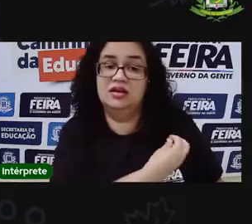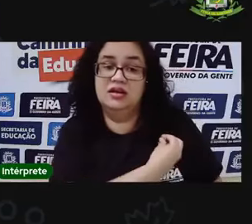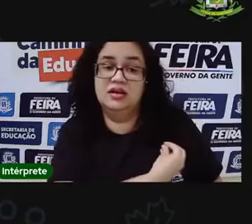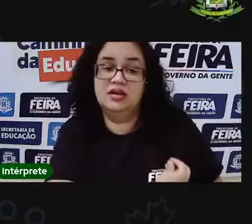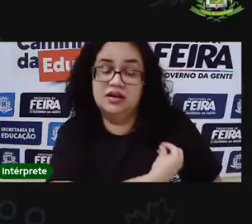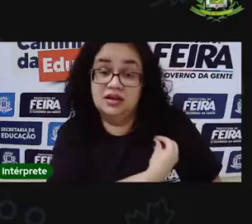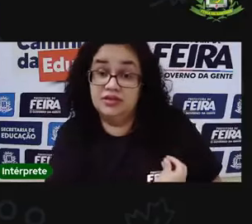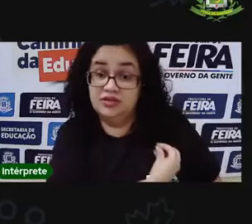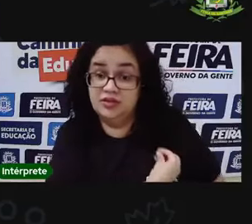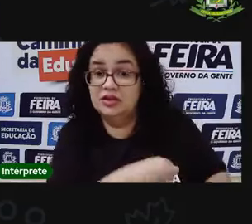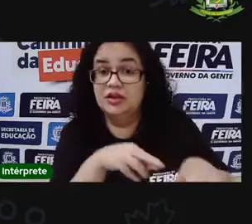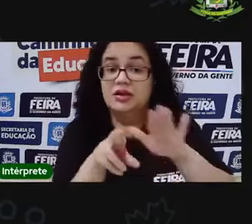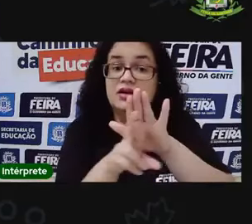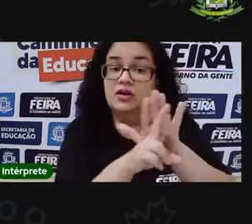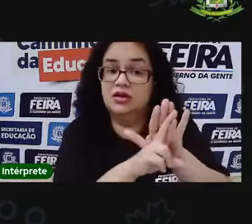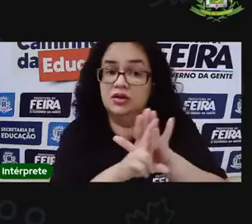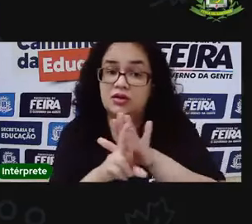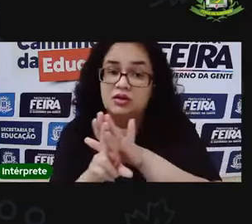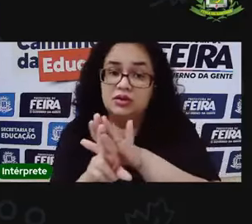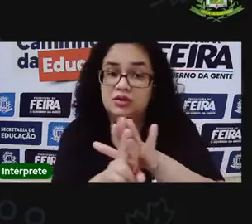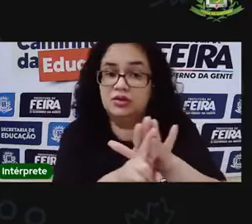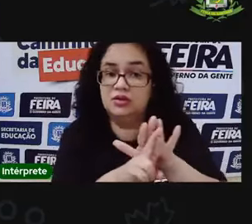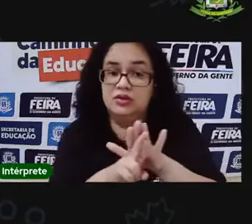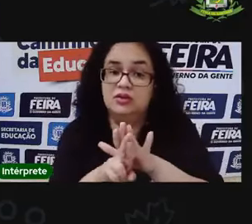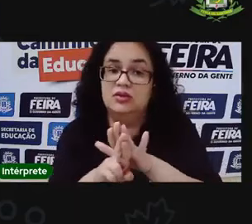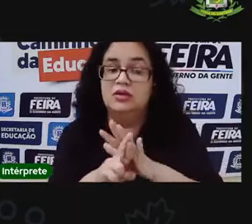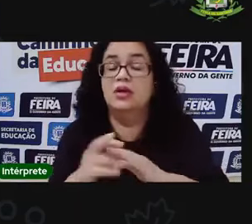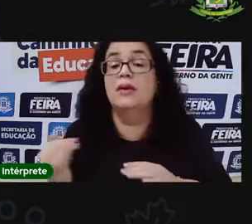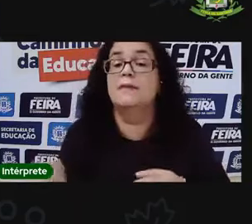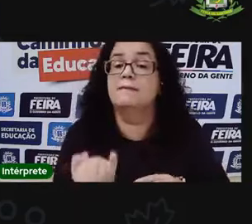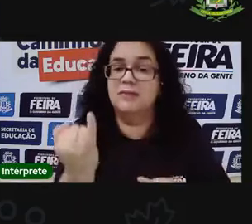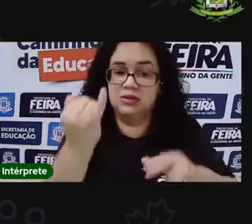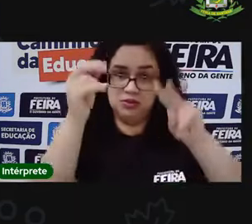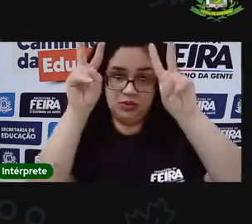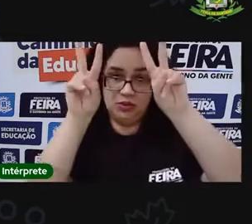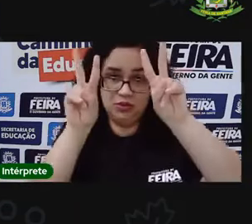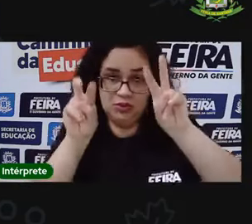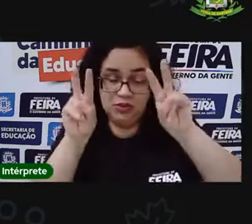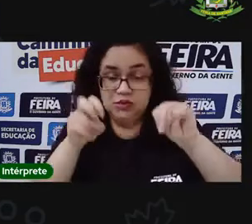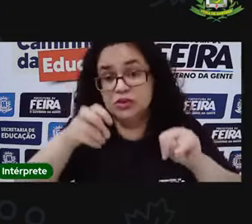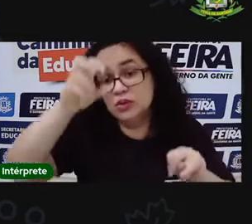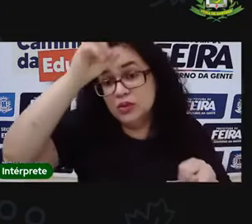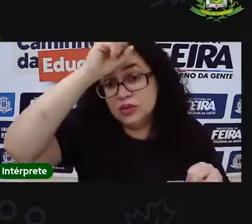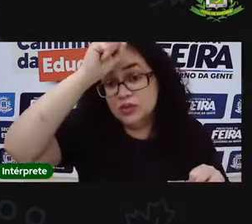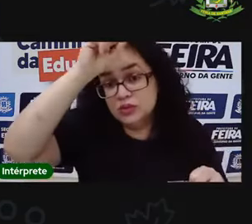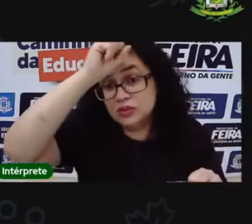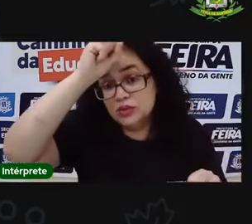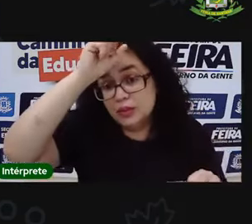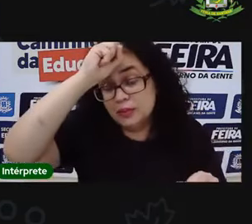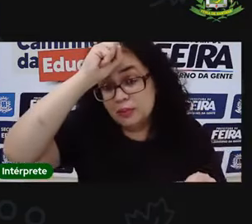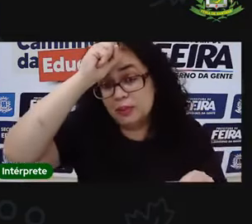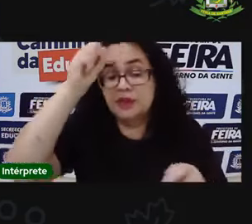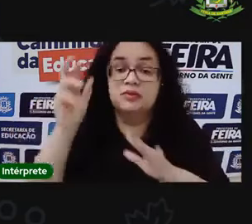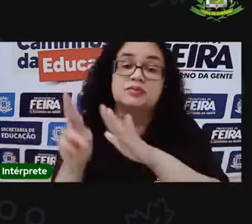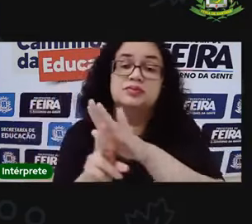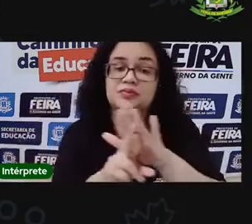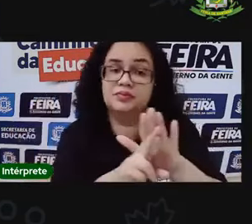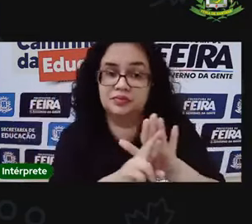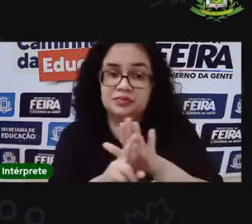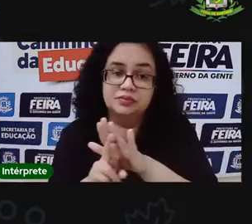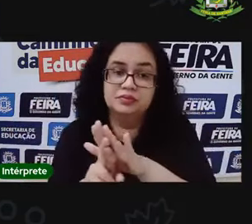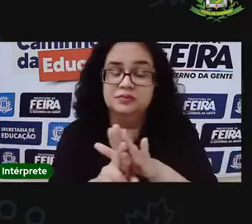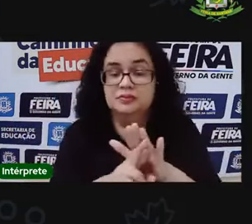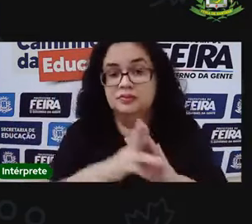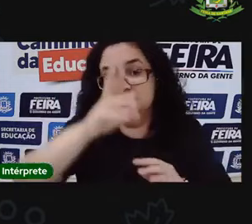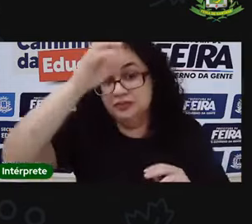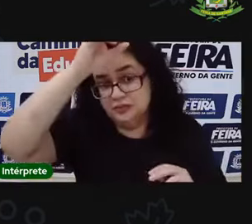sendo apresentada como o principal conteúdo de aprendizagem. Na verdade, ela está apresentada como o principal conteúdo